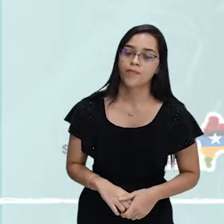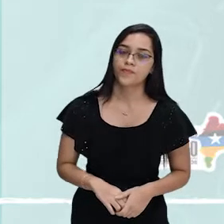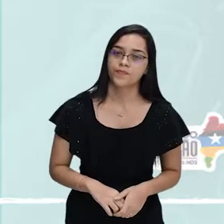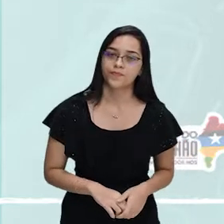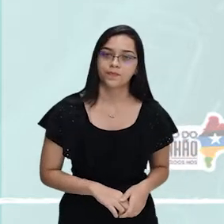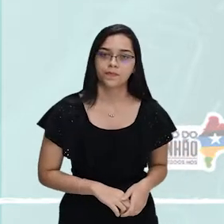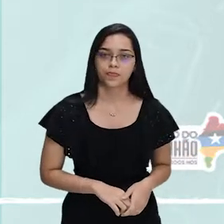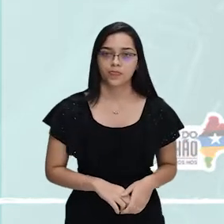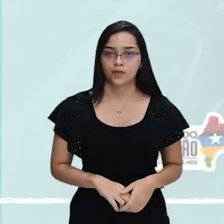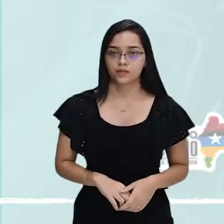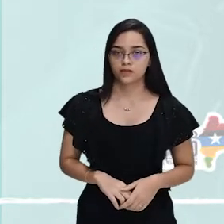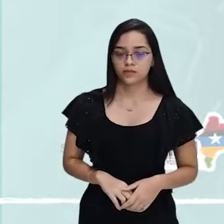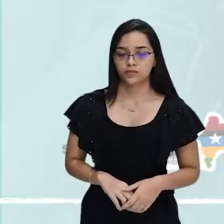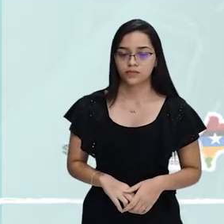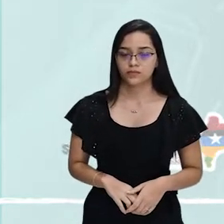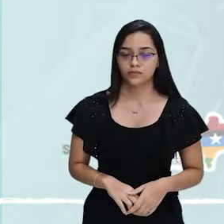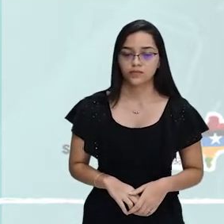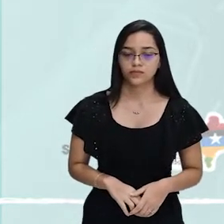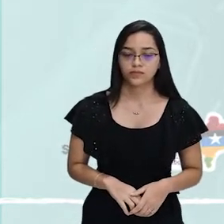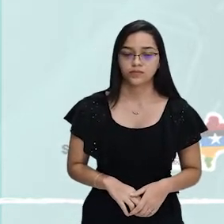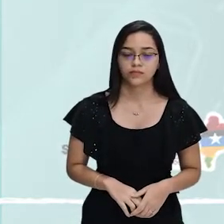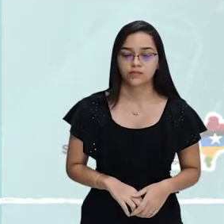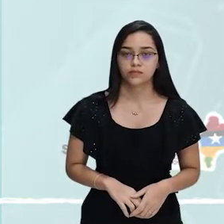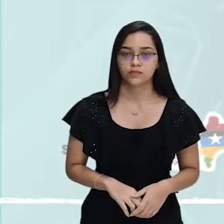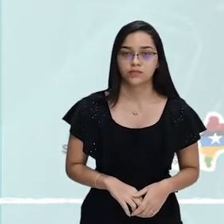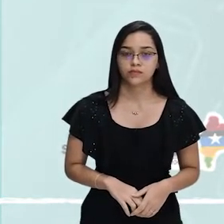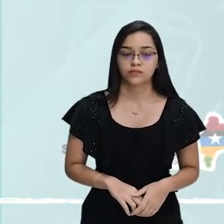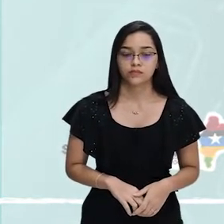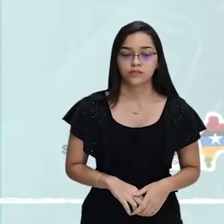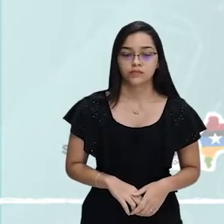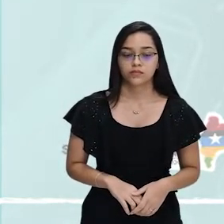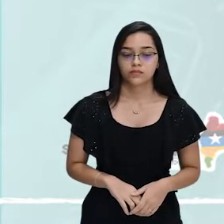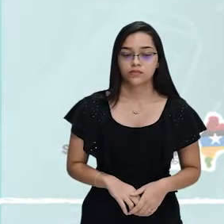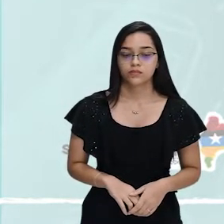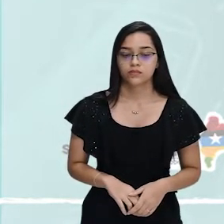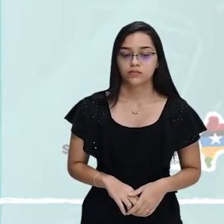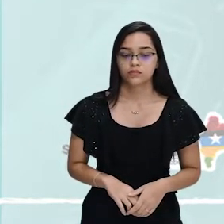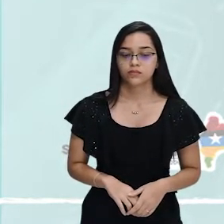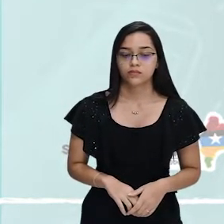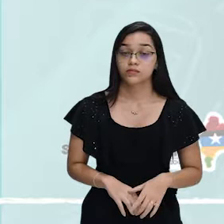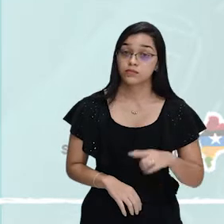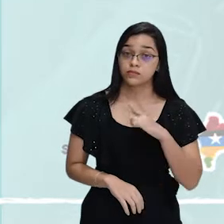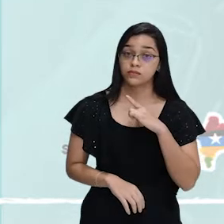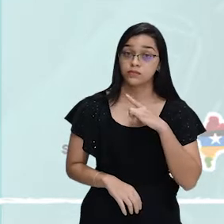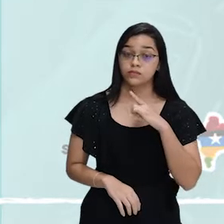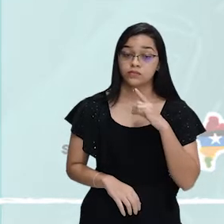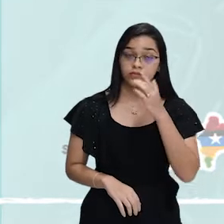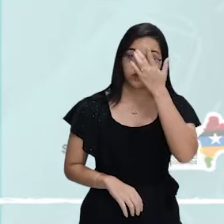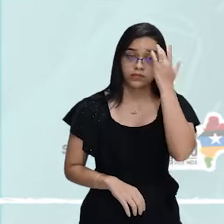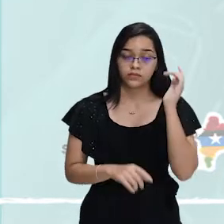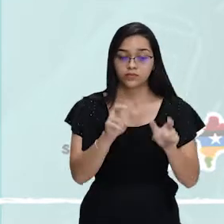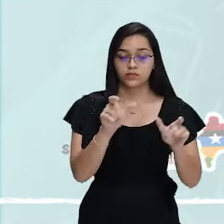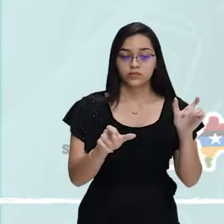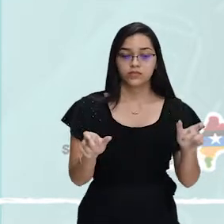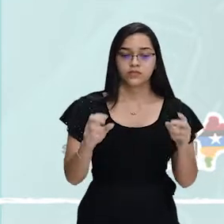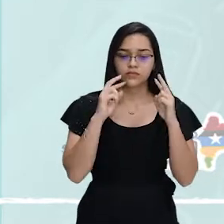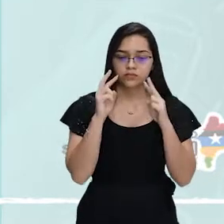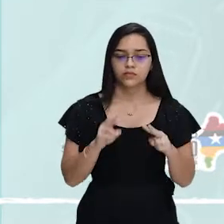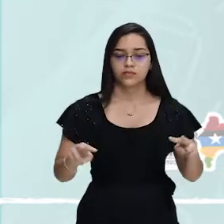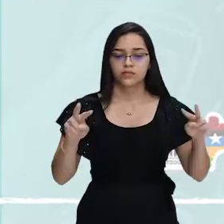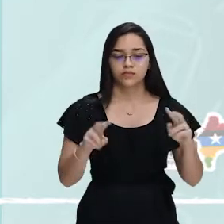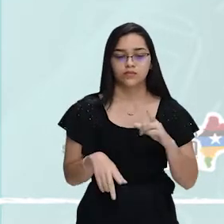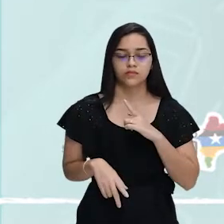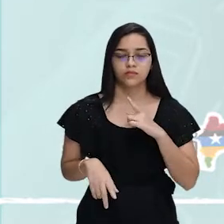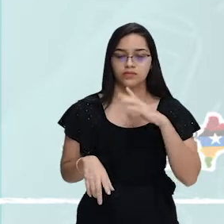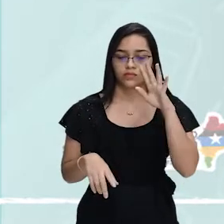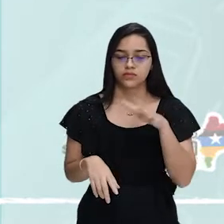a mediana e o desvio padrão dos dois candidatos. Dados dos candidatos no concurso. Olha, pessoal, então vamos ver aqui na